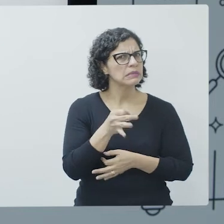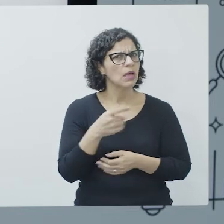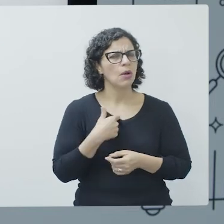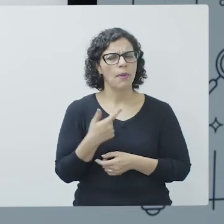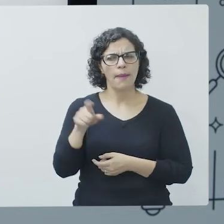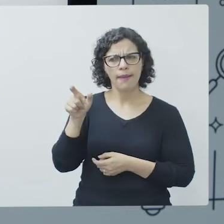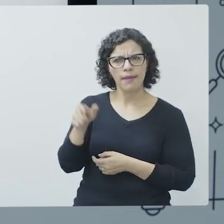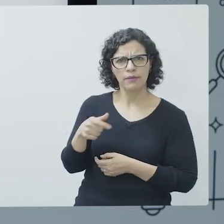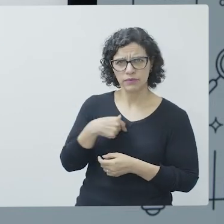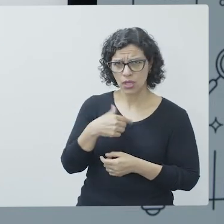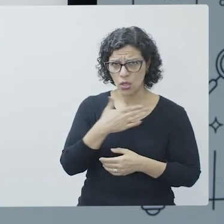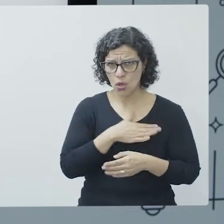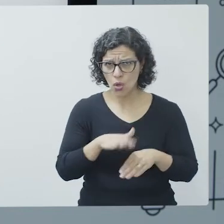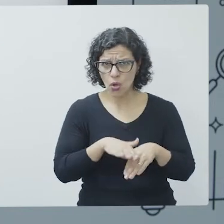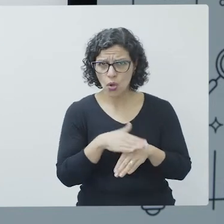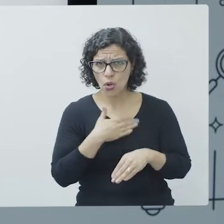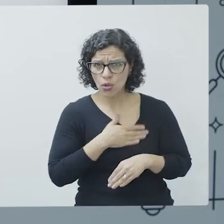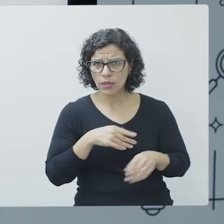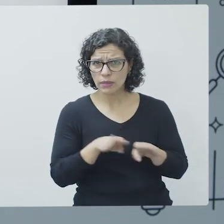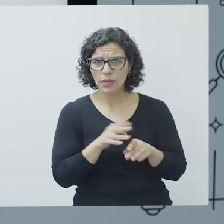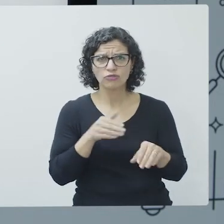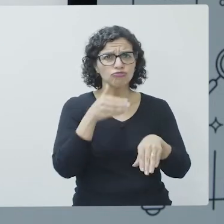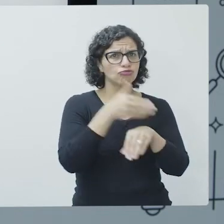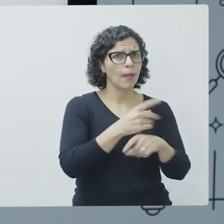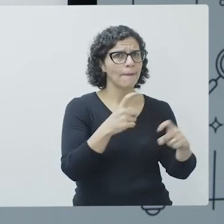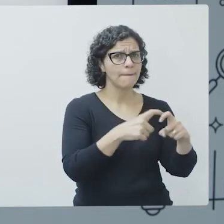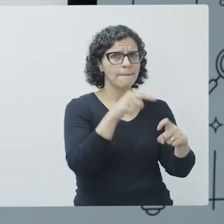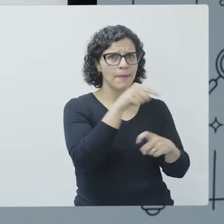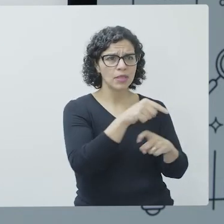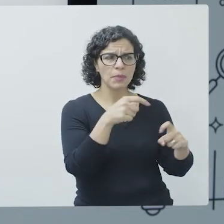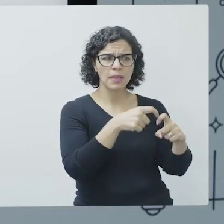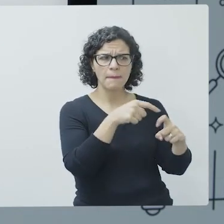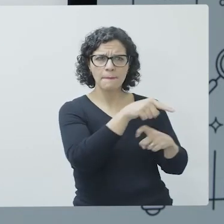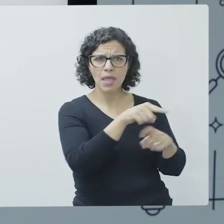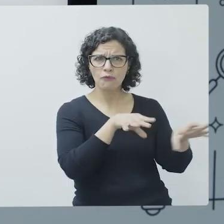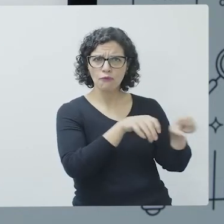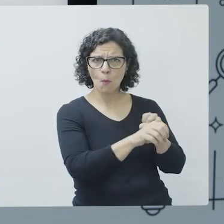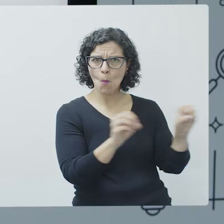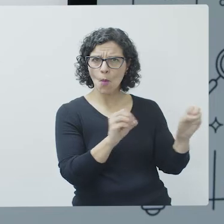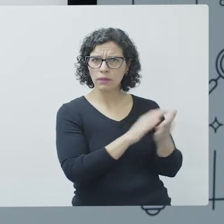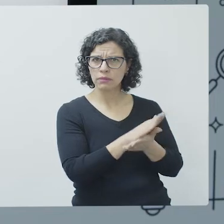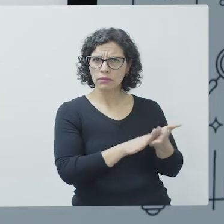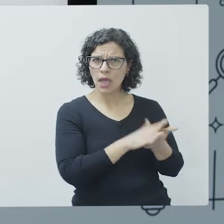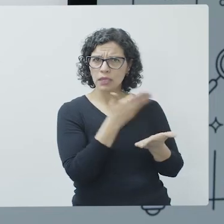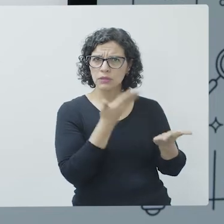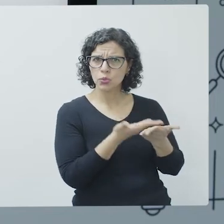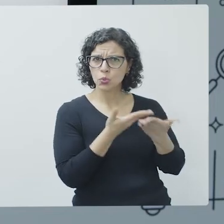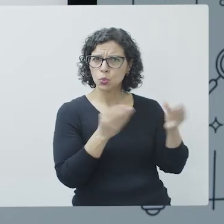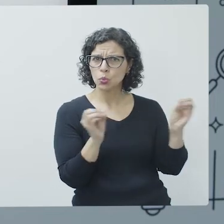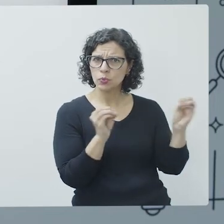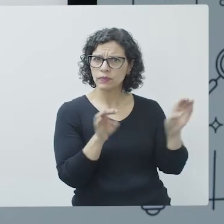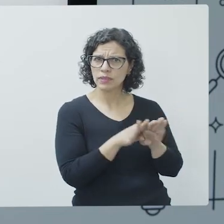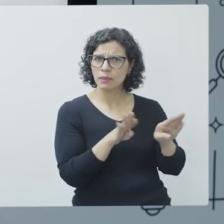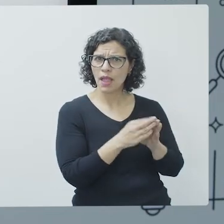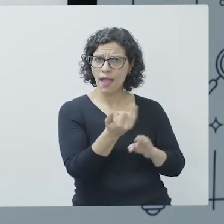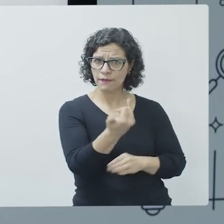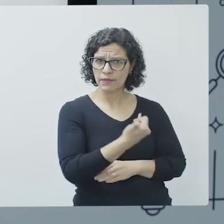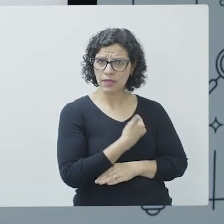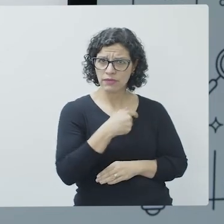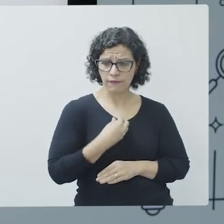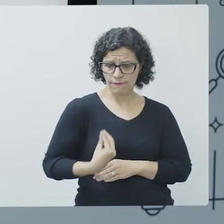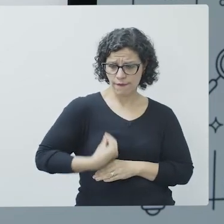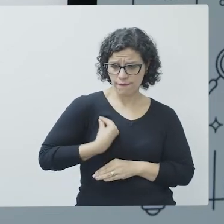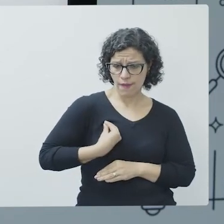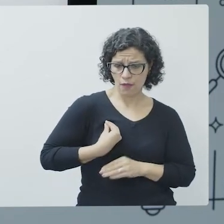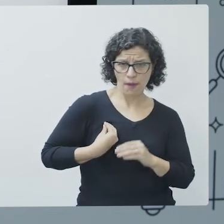porque pense, você gostaria de ir a um médico, né? E esse médico ali ter assim, dizer ou